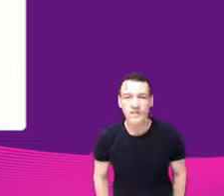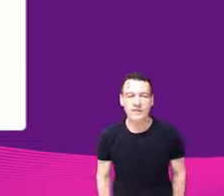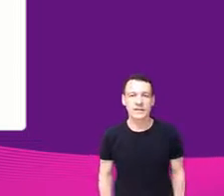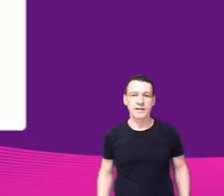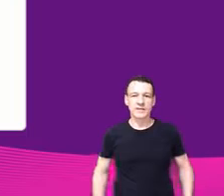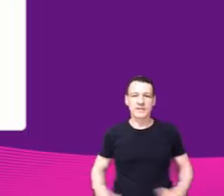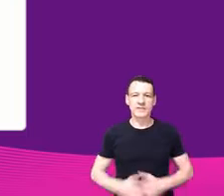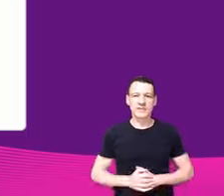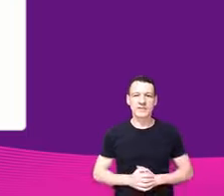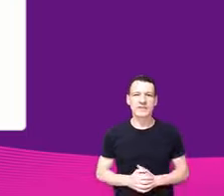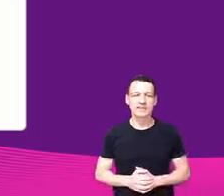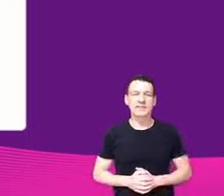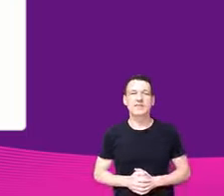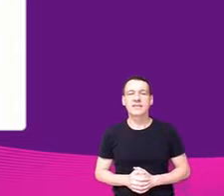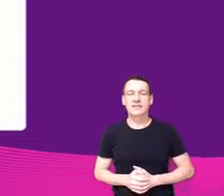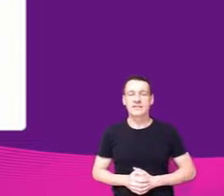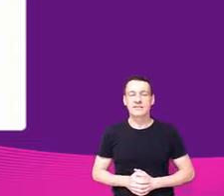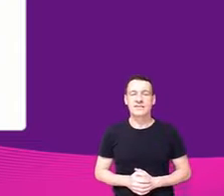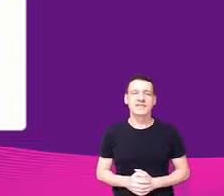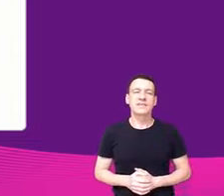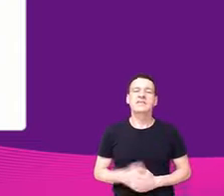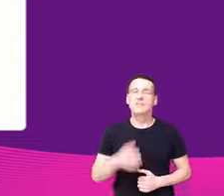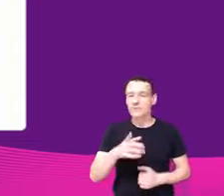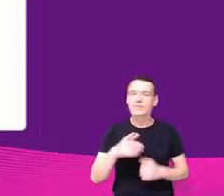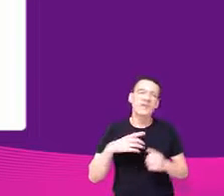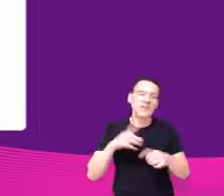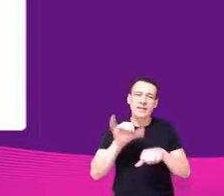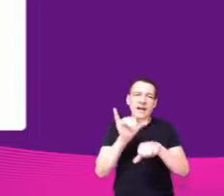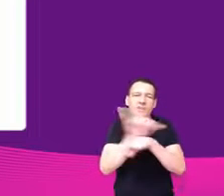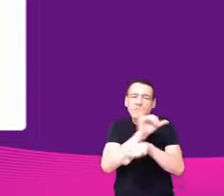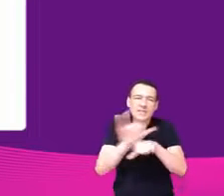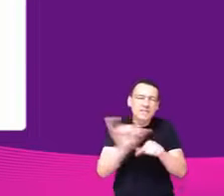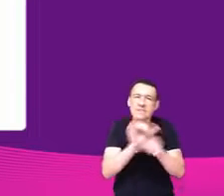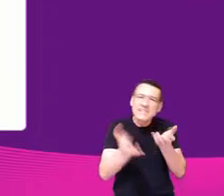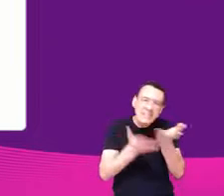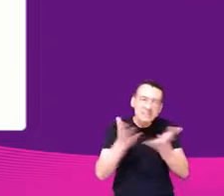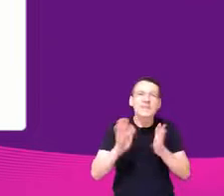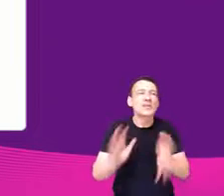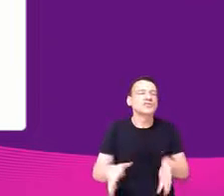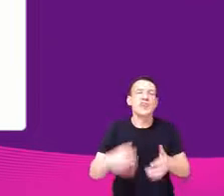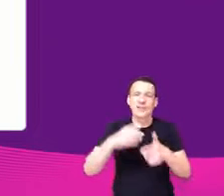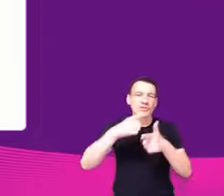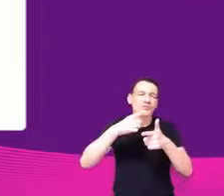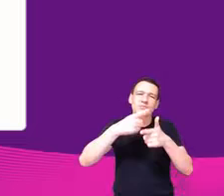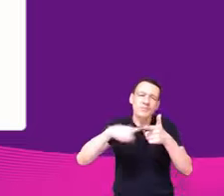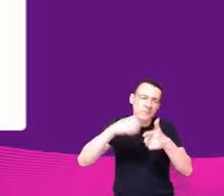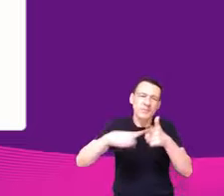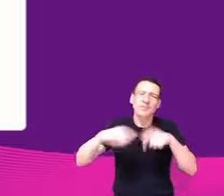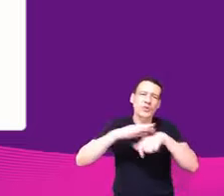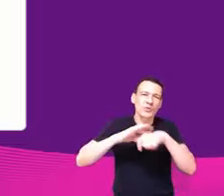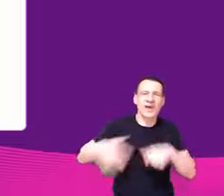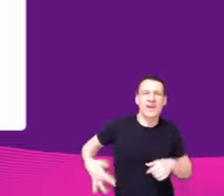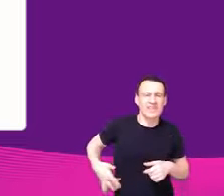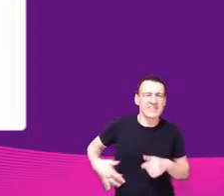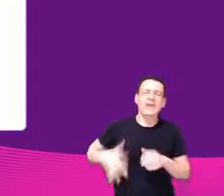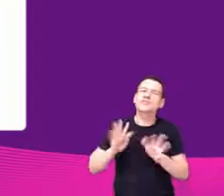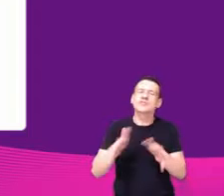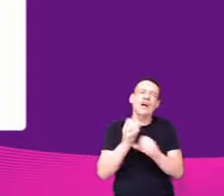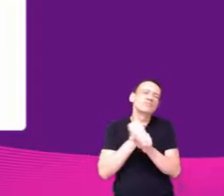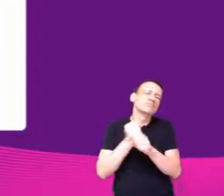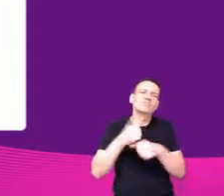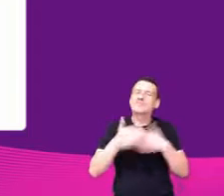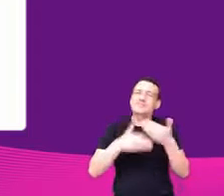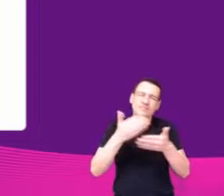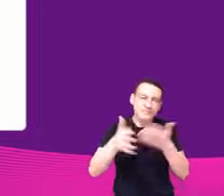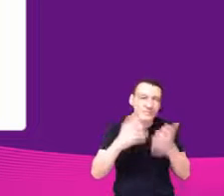uma alternativa de tratamento desses pacientes, né, que já tem doença renal bem avançada, que tem um grupo desses pacientes que, na verdade, não